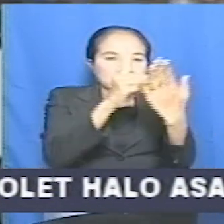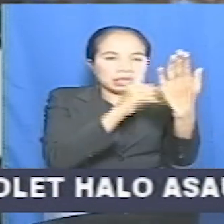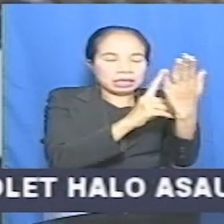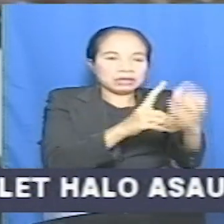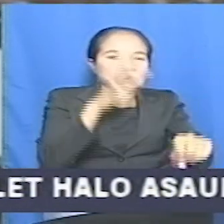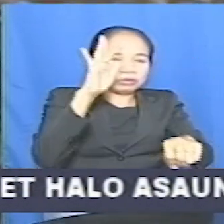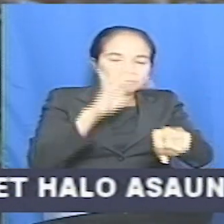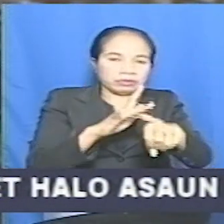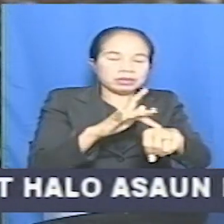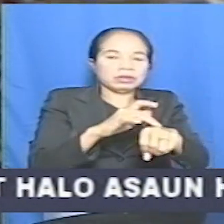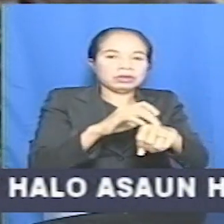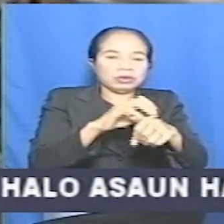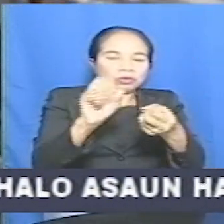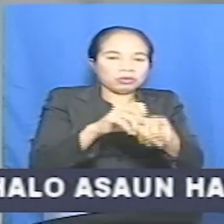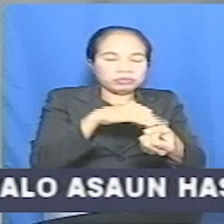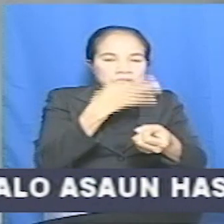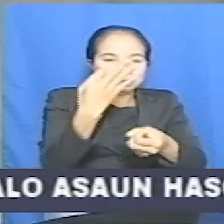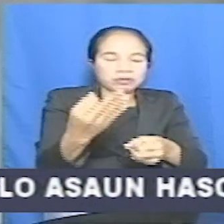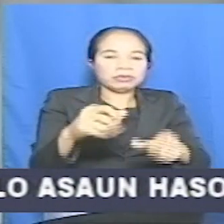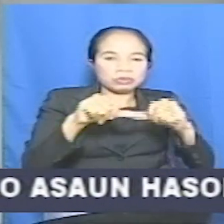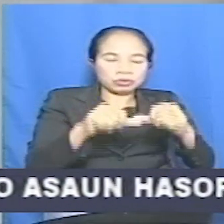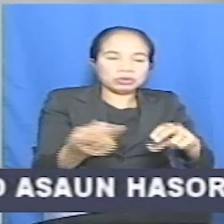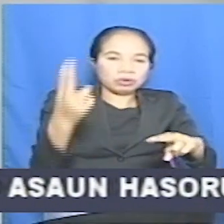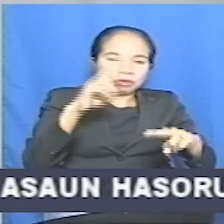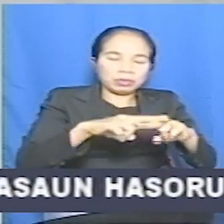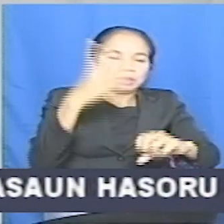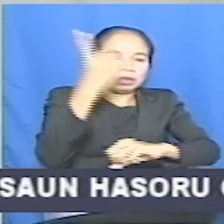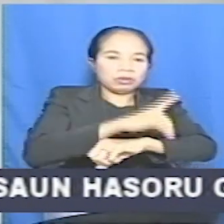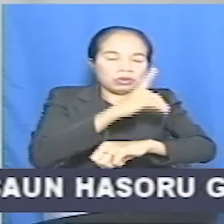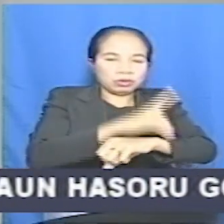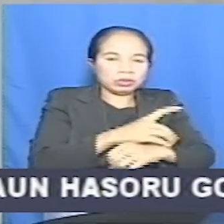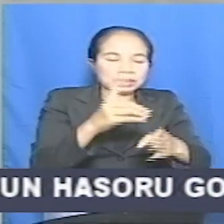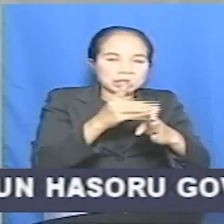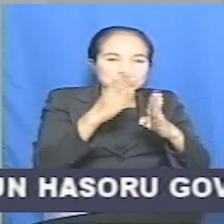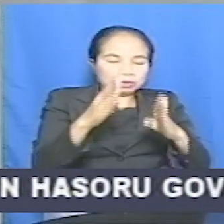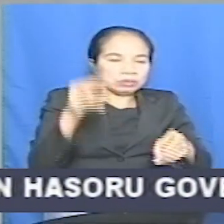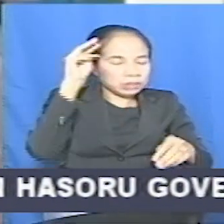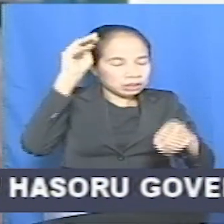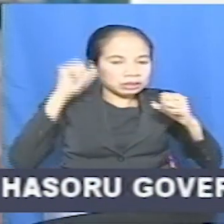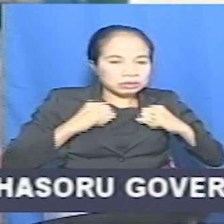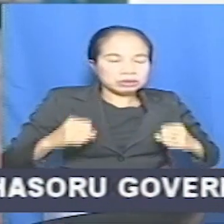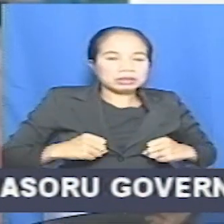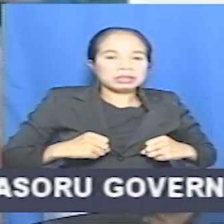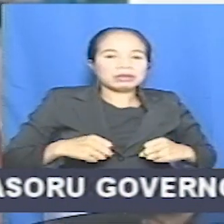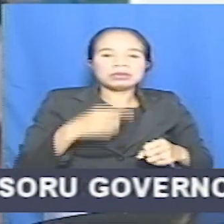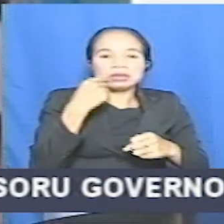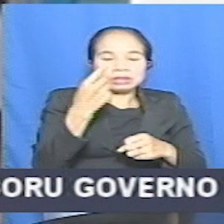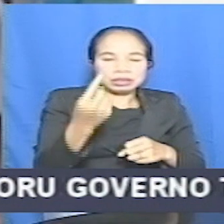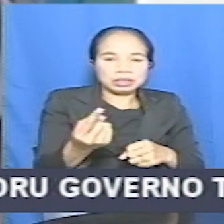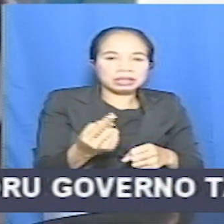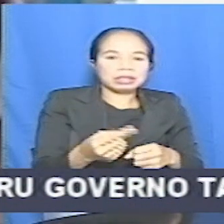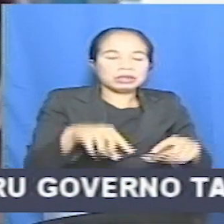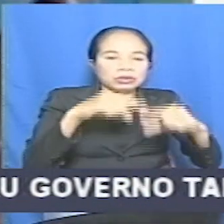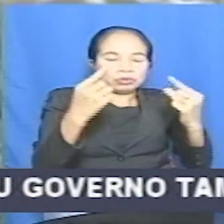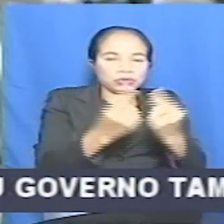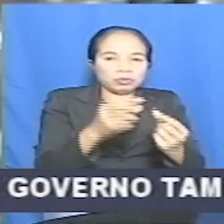de COVID-19 e continua a aumentar cada loron. Diretor-Geral Corporativo do Ministério da Saúde, Marcelo Amaral, afirma: Equipa Sala